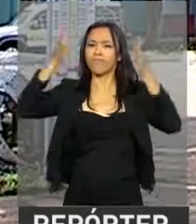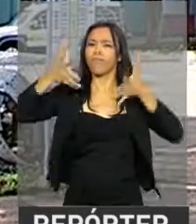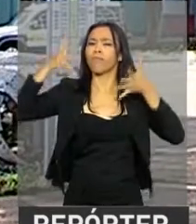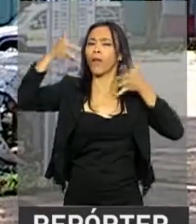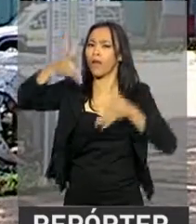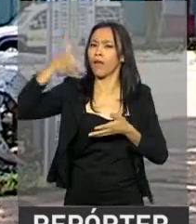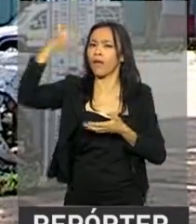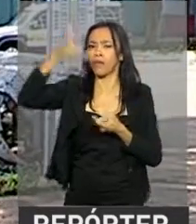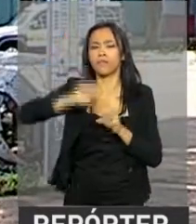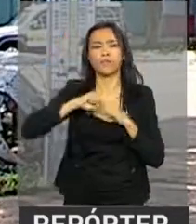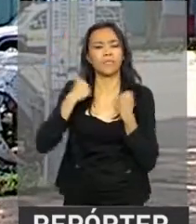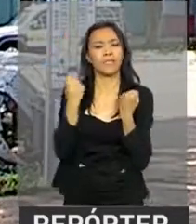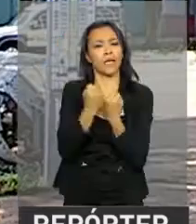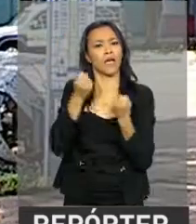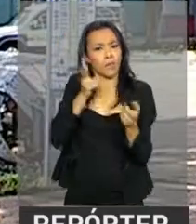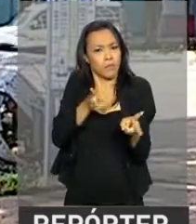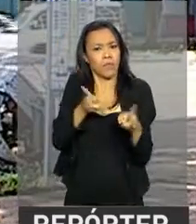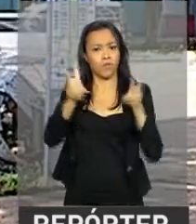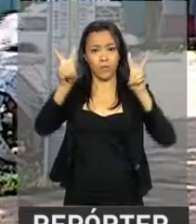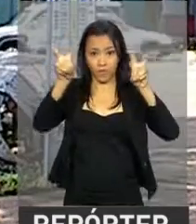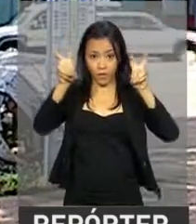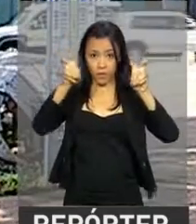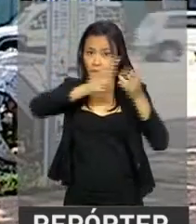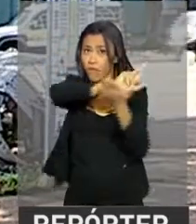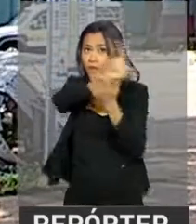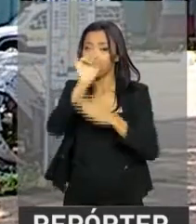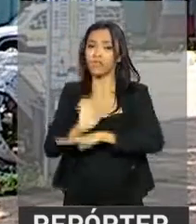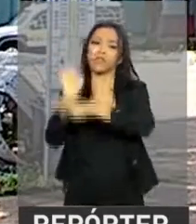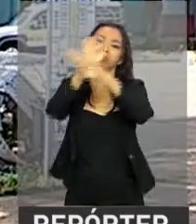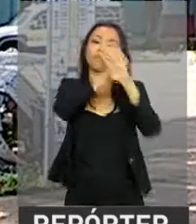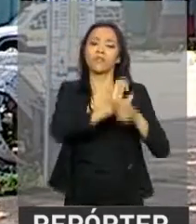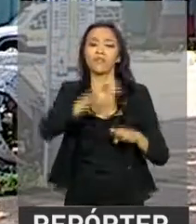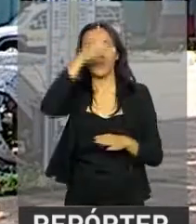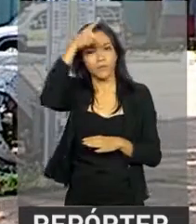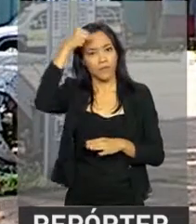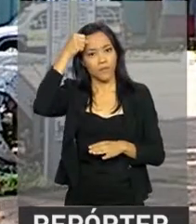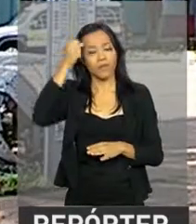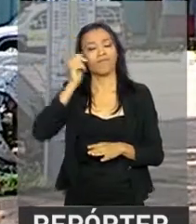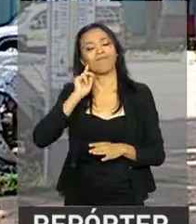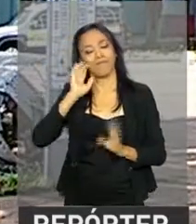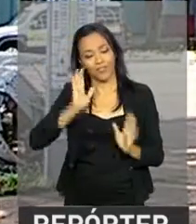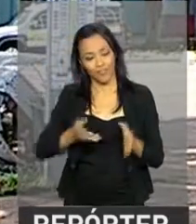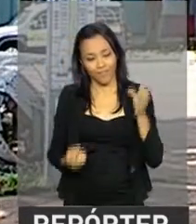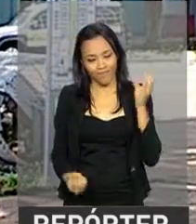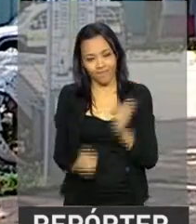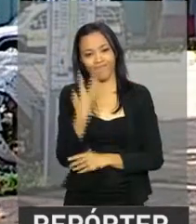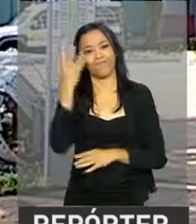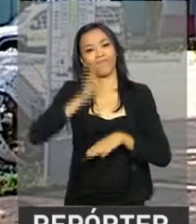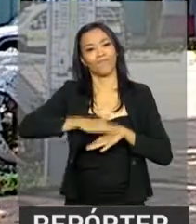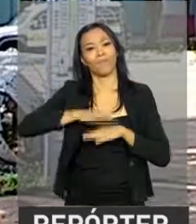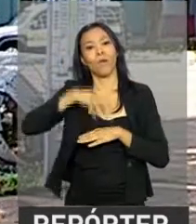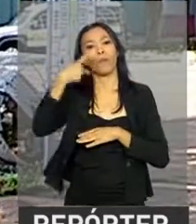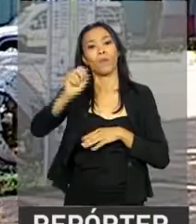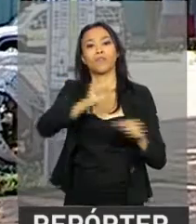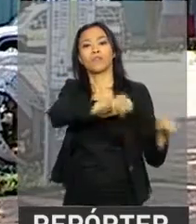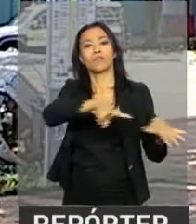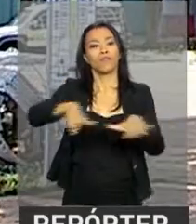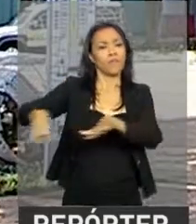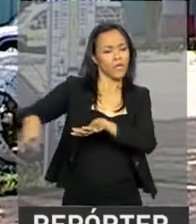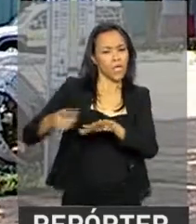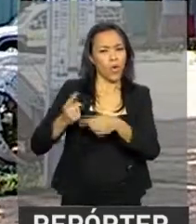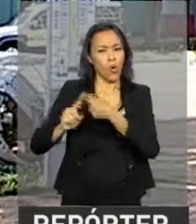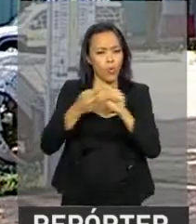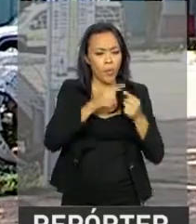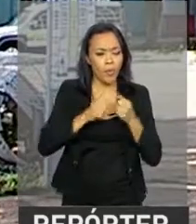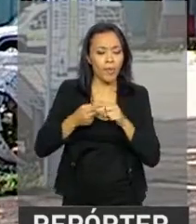seminários, abordando o tema. Muitos estados e municípios, inclusive, já criaram a sua própria semana aí,